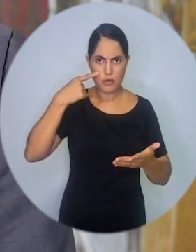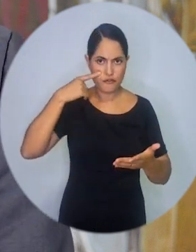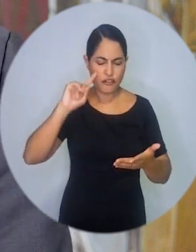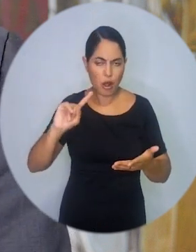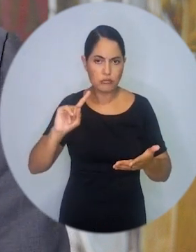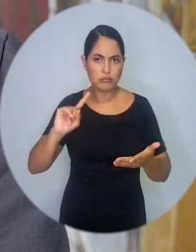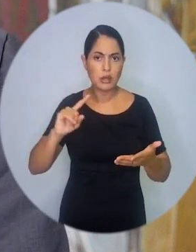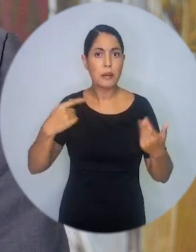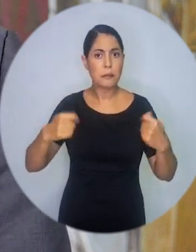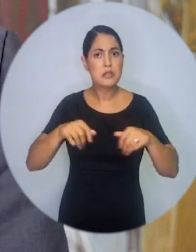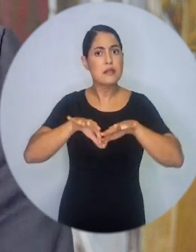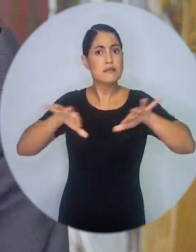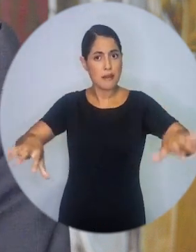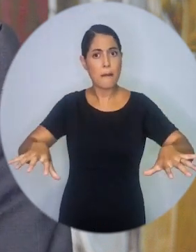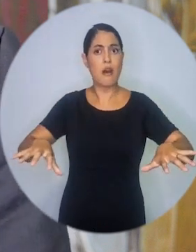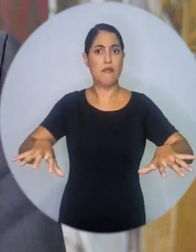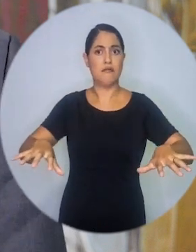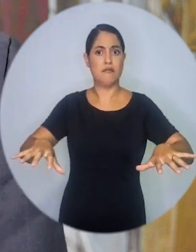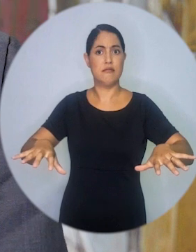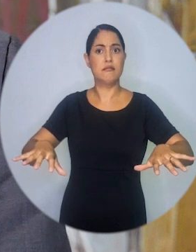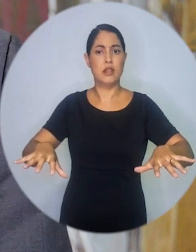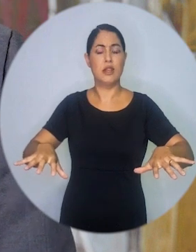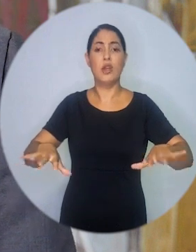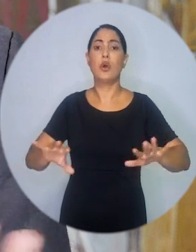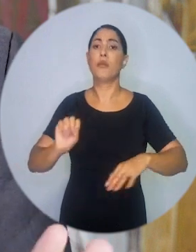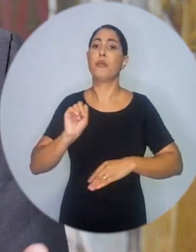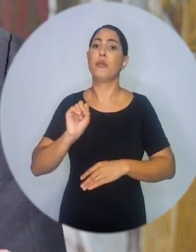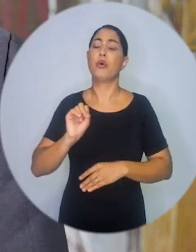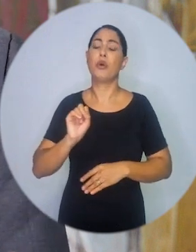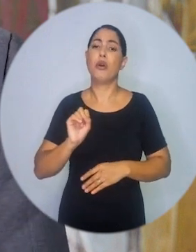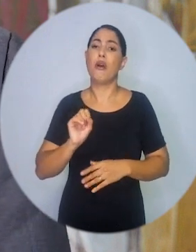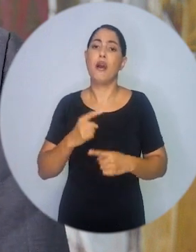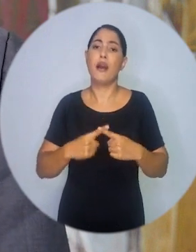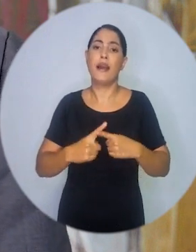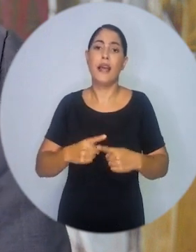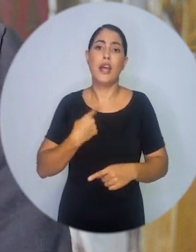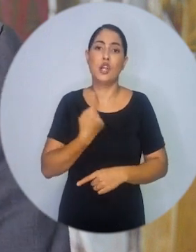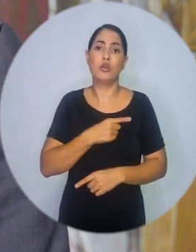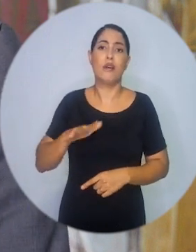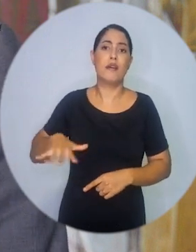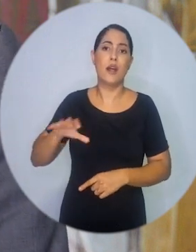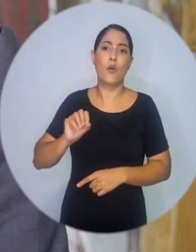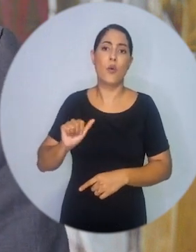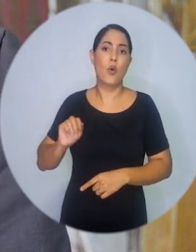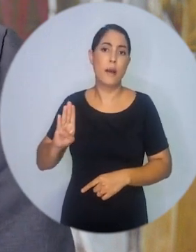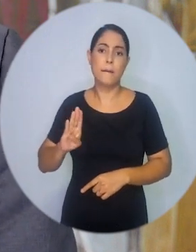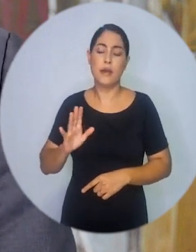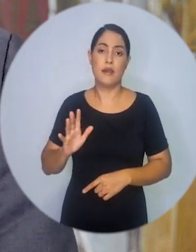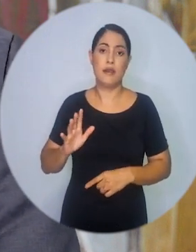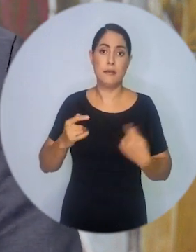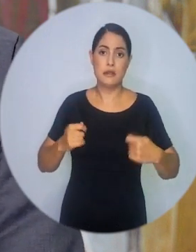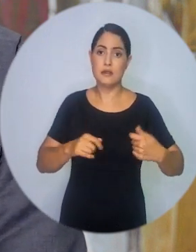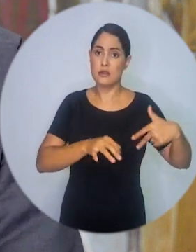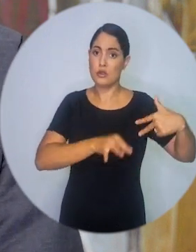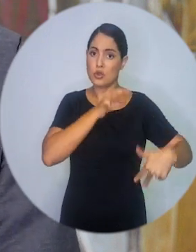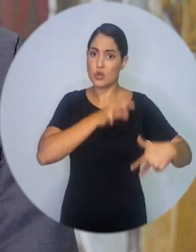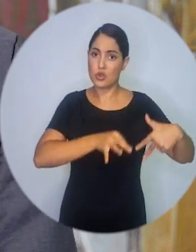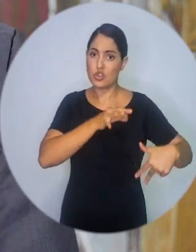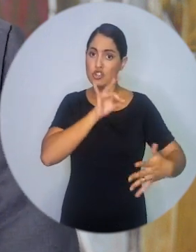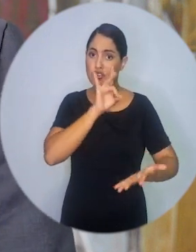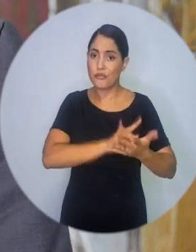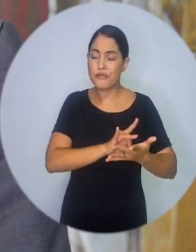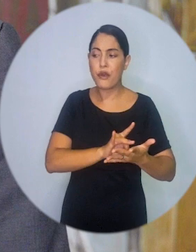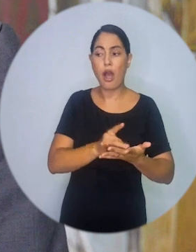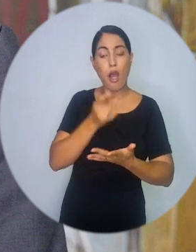com indícios de fraude, ou seja, para separar o joio do trigo. A OAB não quer nada mais do que isso, ou seja, que a magistratura se